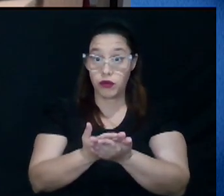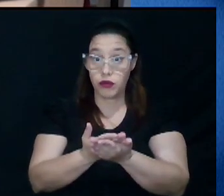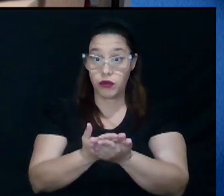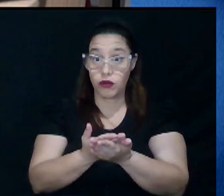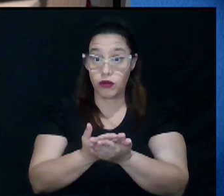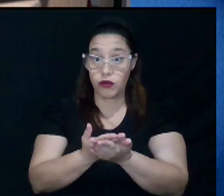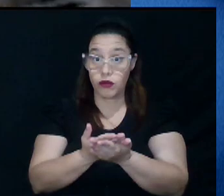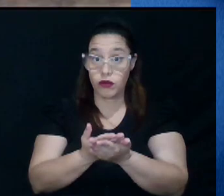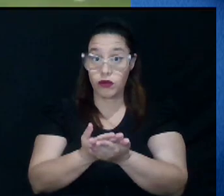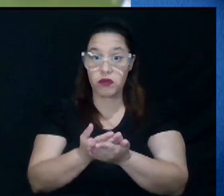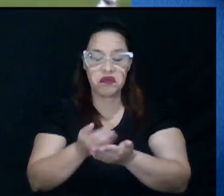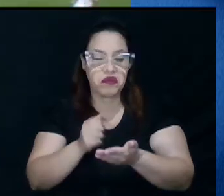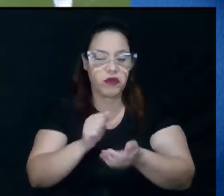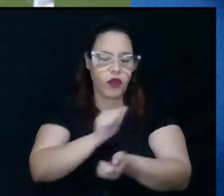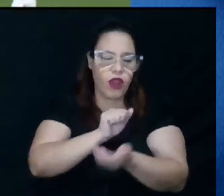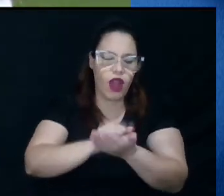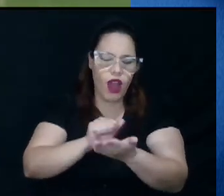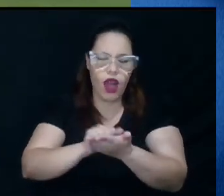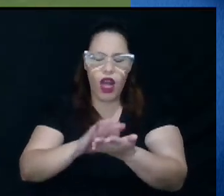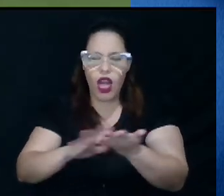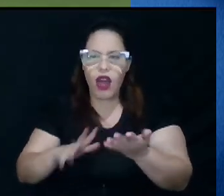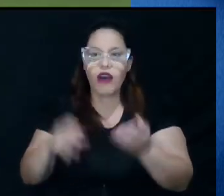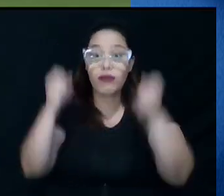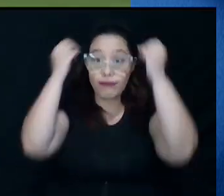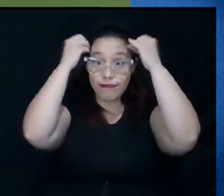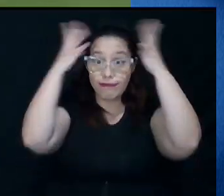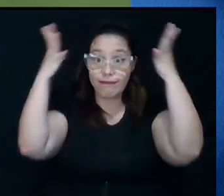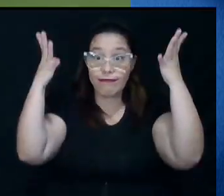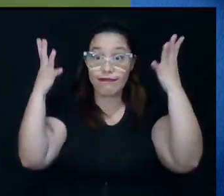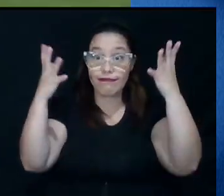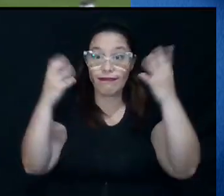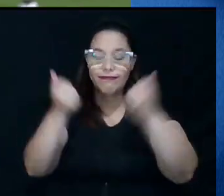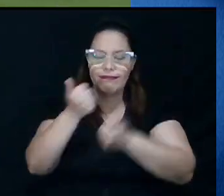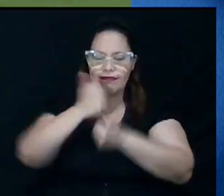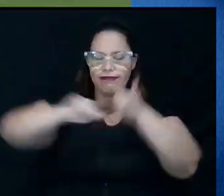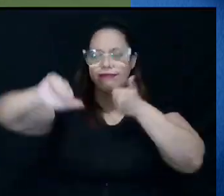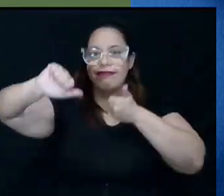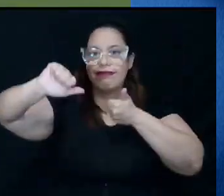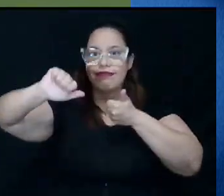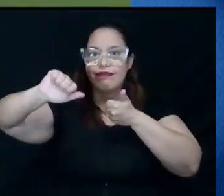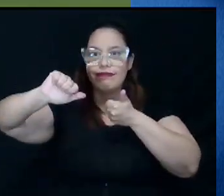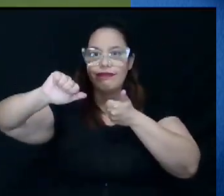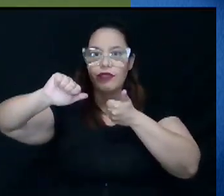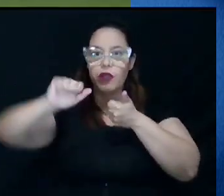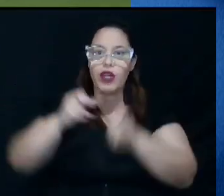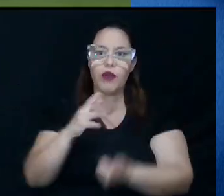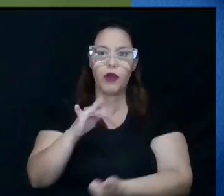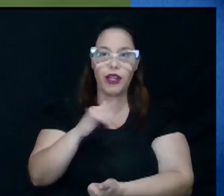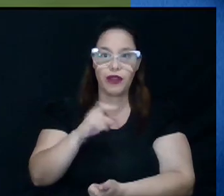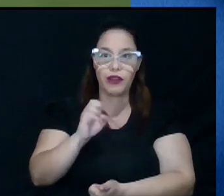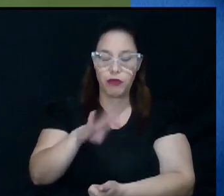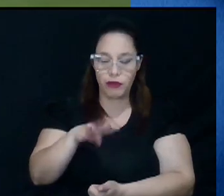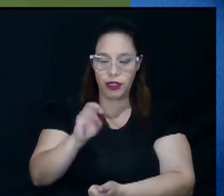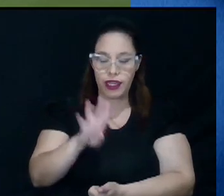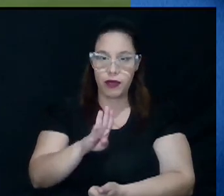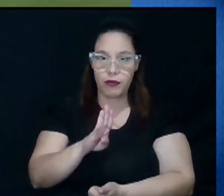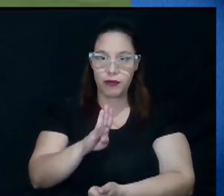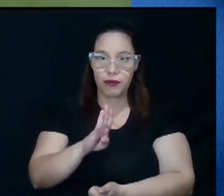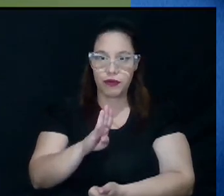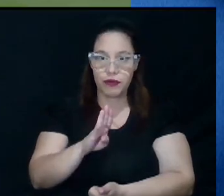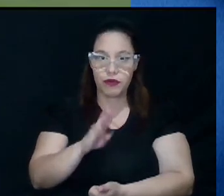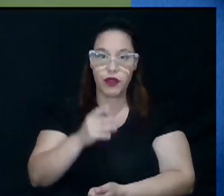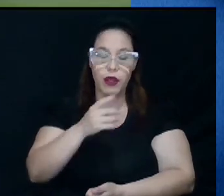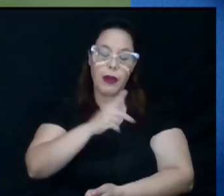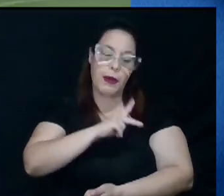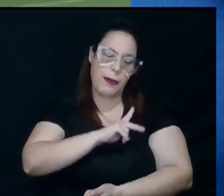aulas criativas. E no esporte, no Campeonato Brasileiro da Série B, Ponte Preta sofre,